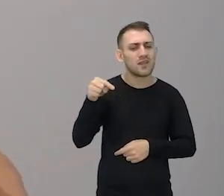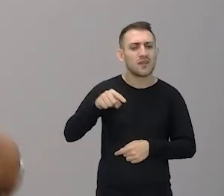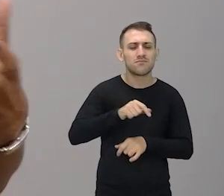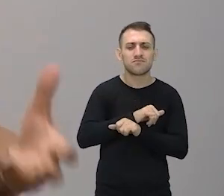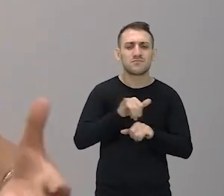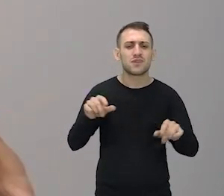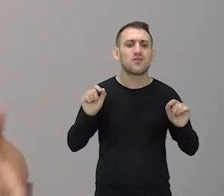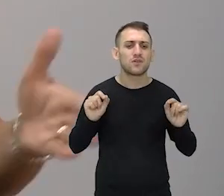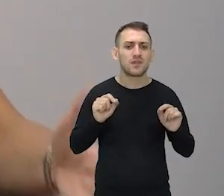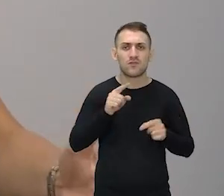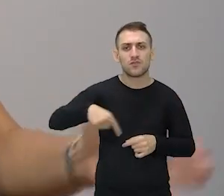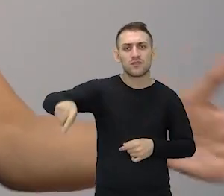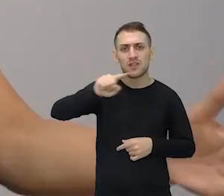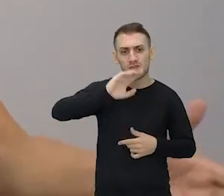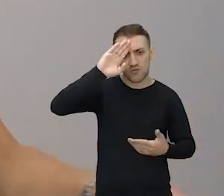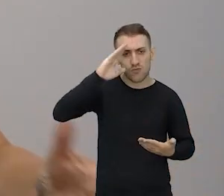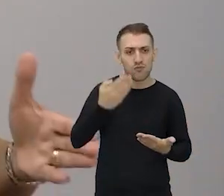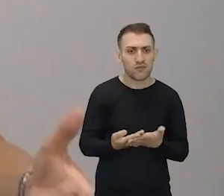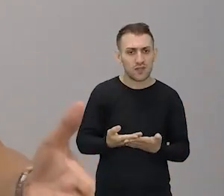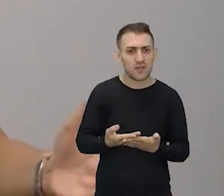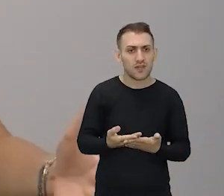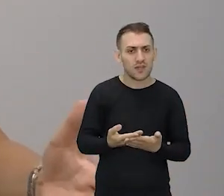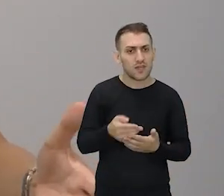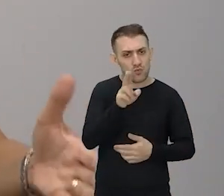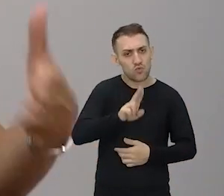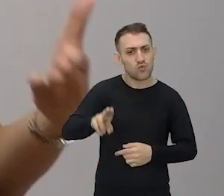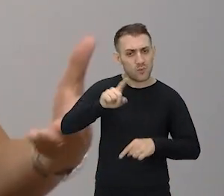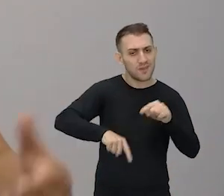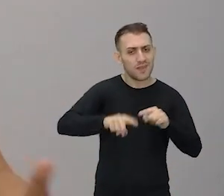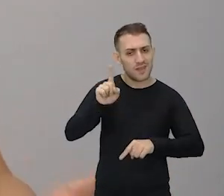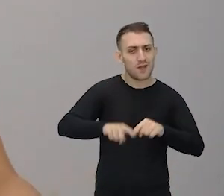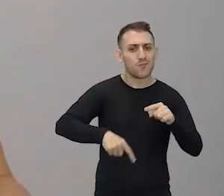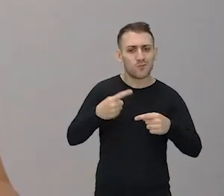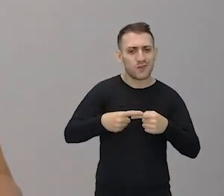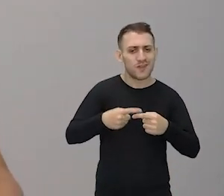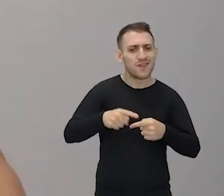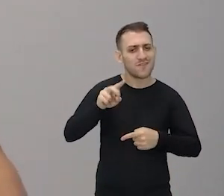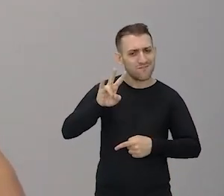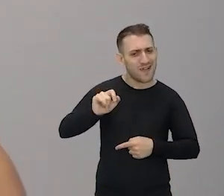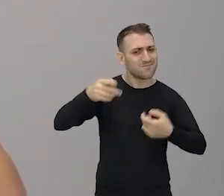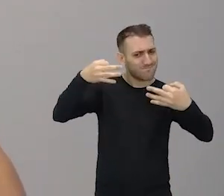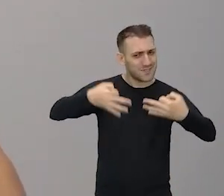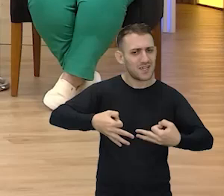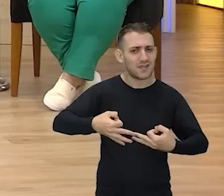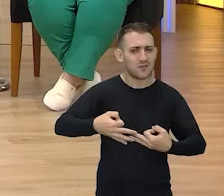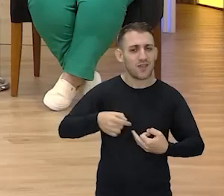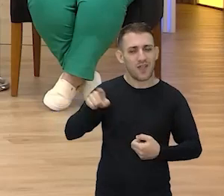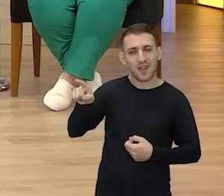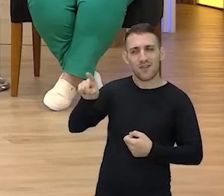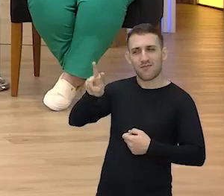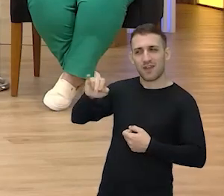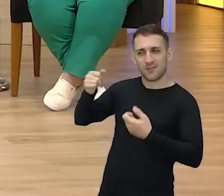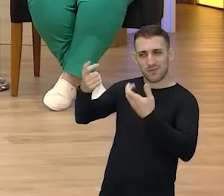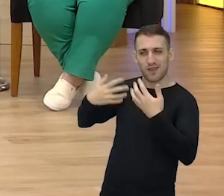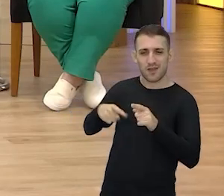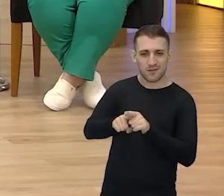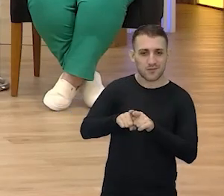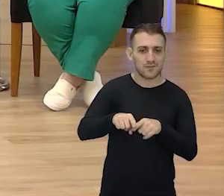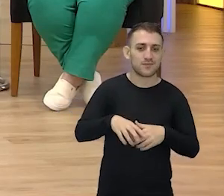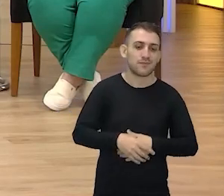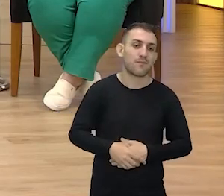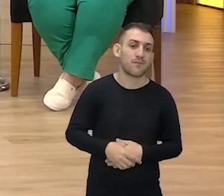dizer? Confiem, sigam o material que vai dar certo, né? Então, a Samanta vai contar aqui para a gente.